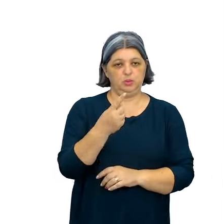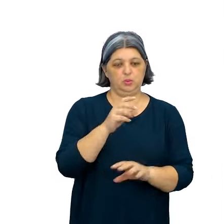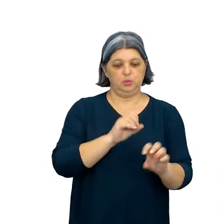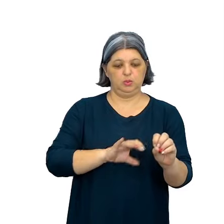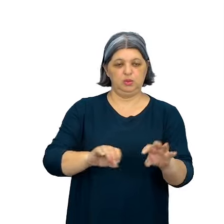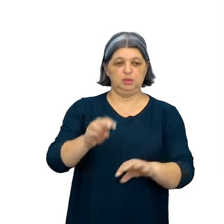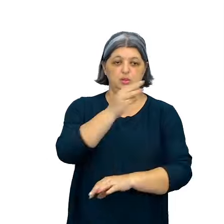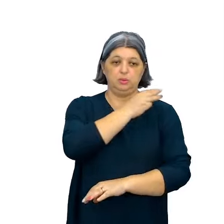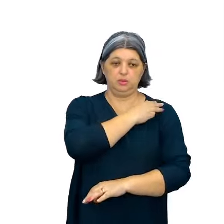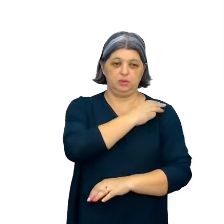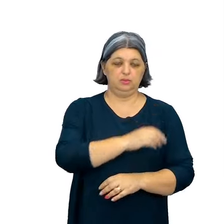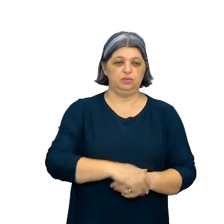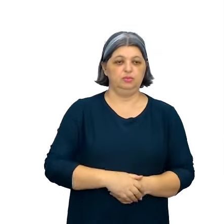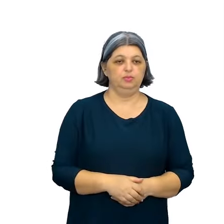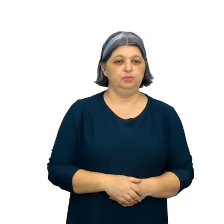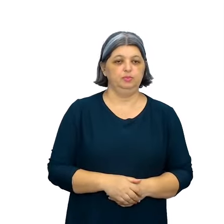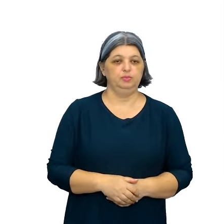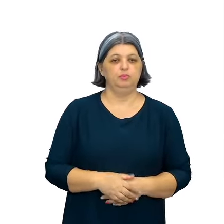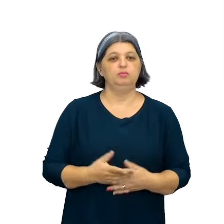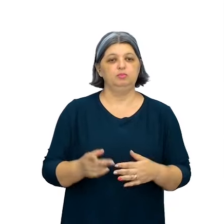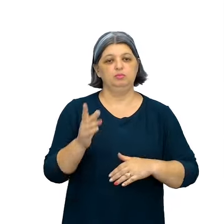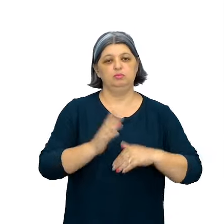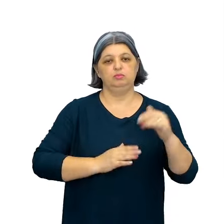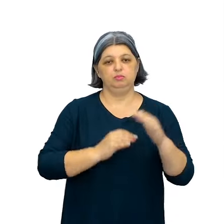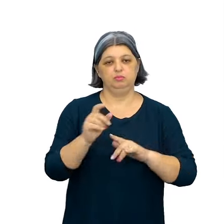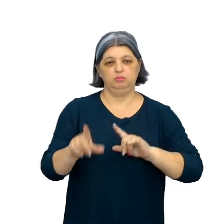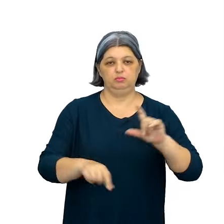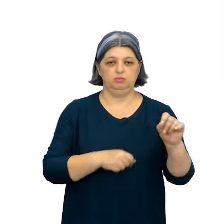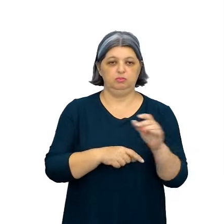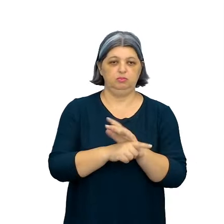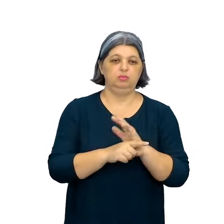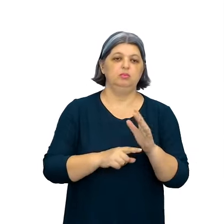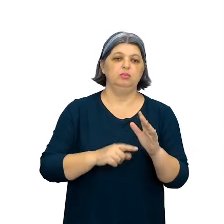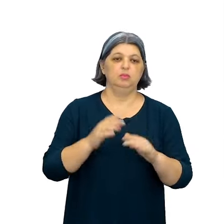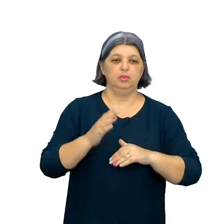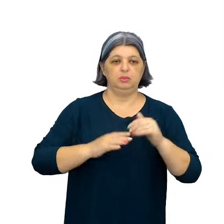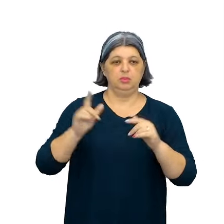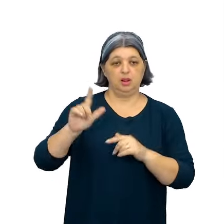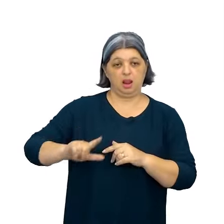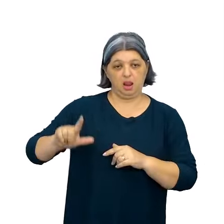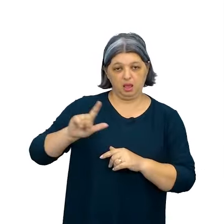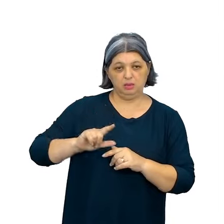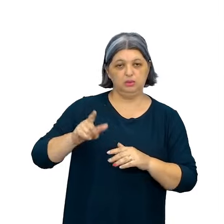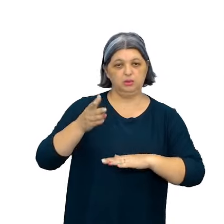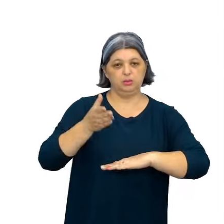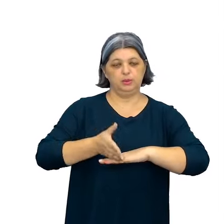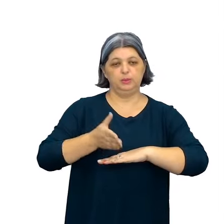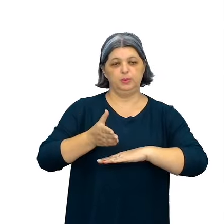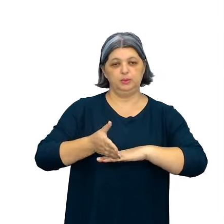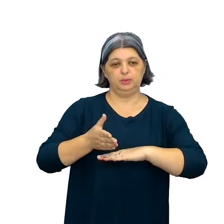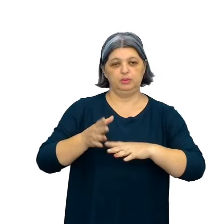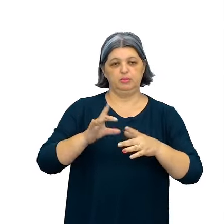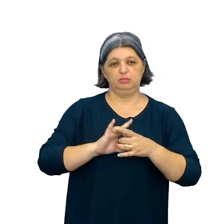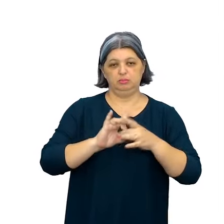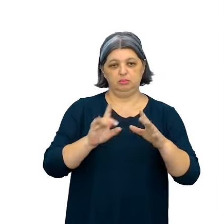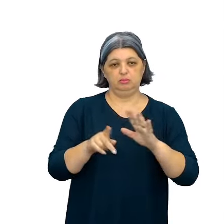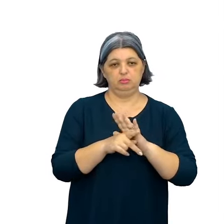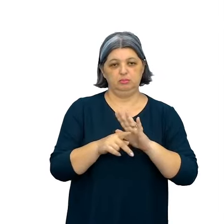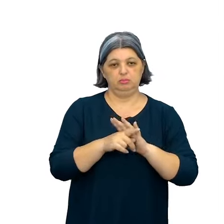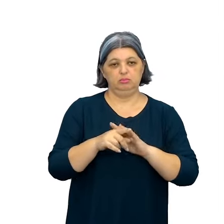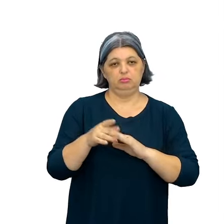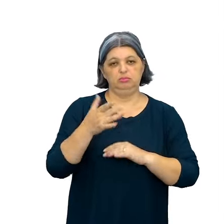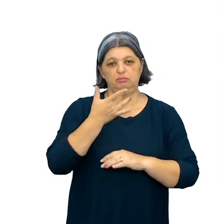Essa habilidade diz o seguinte: selecionar obras do repertório artístico literário contemporâneo, à disposição segundo as